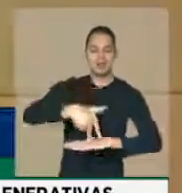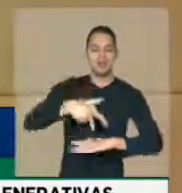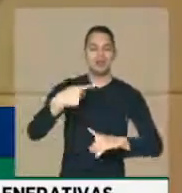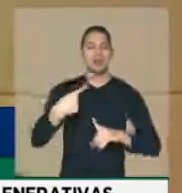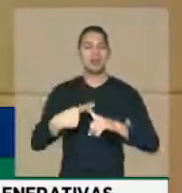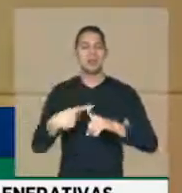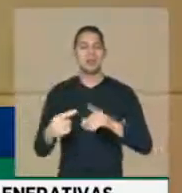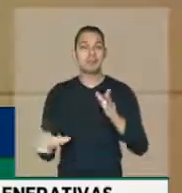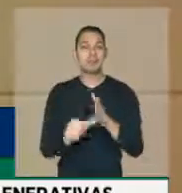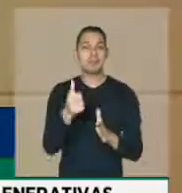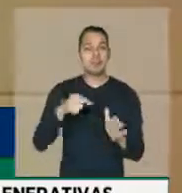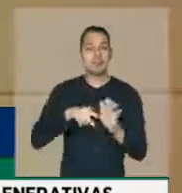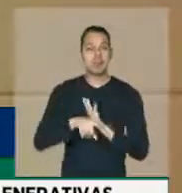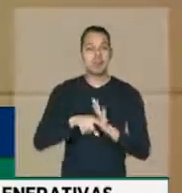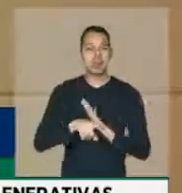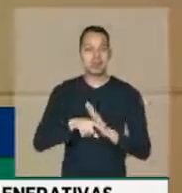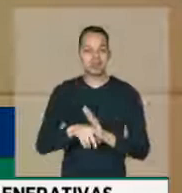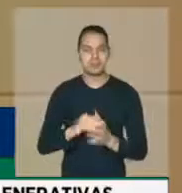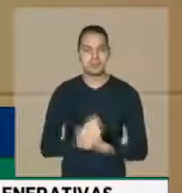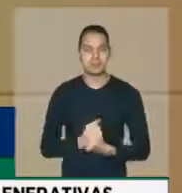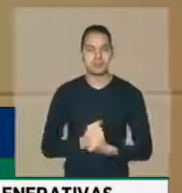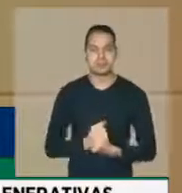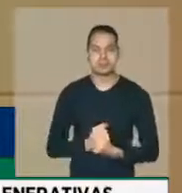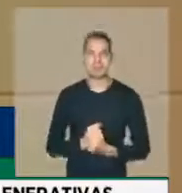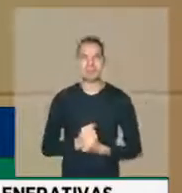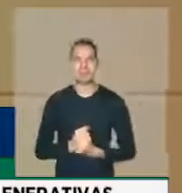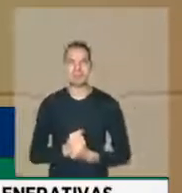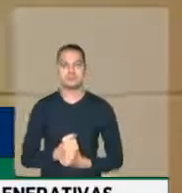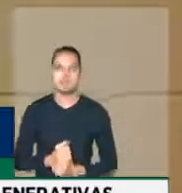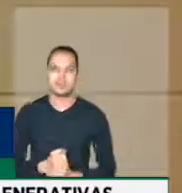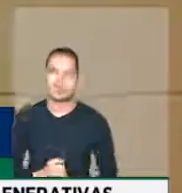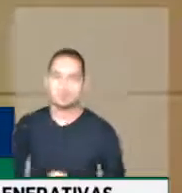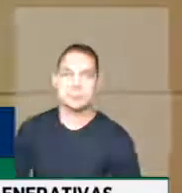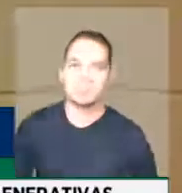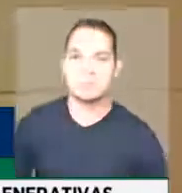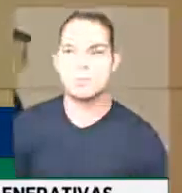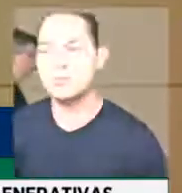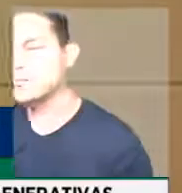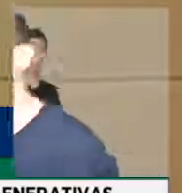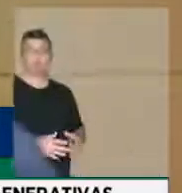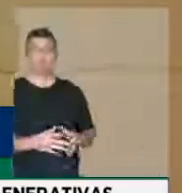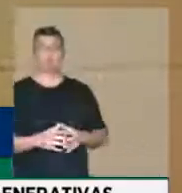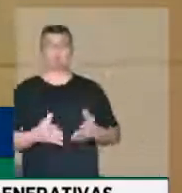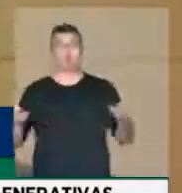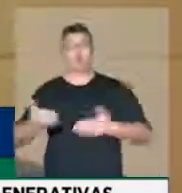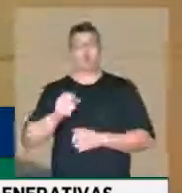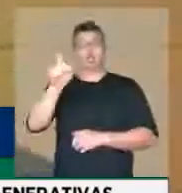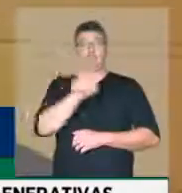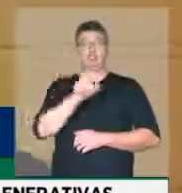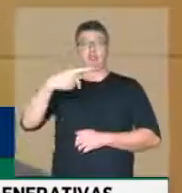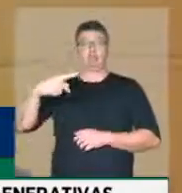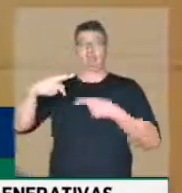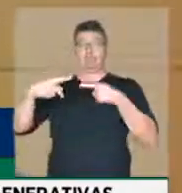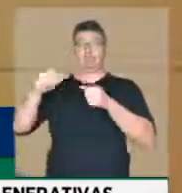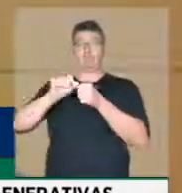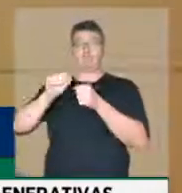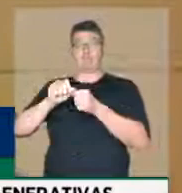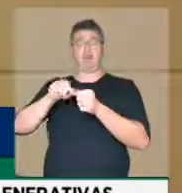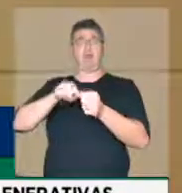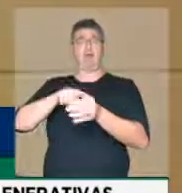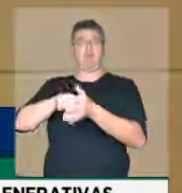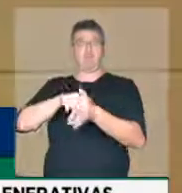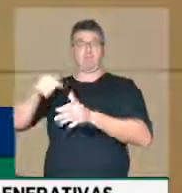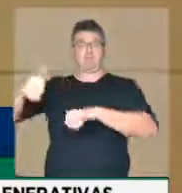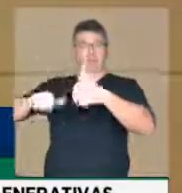primeiro, uma pesquisa divulgada hoje pela XP de avaliação do governo Bolsonaro.